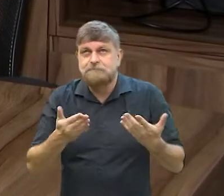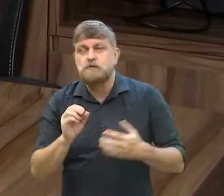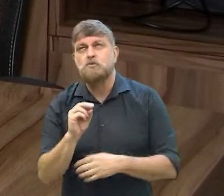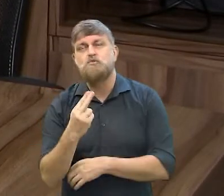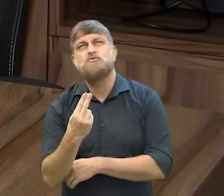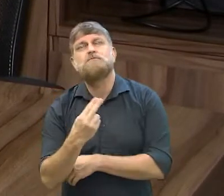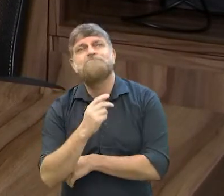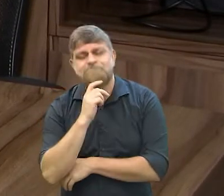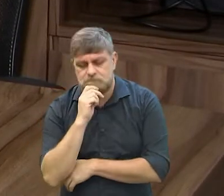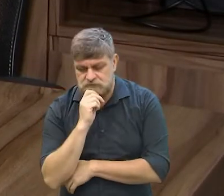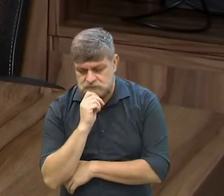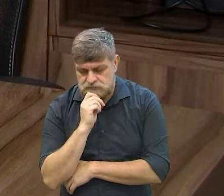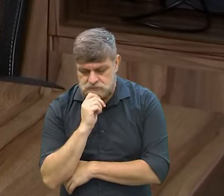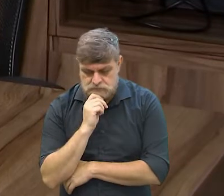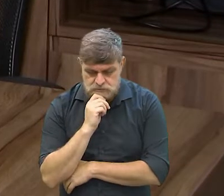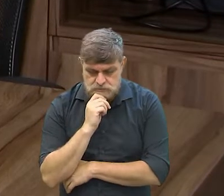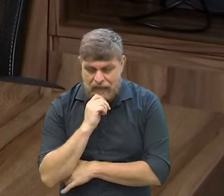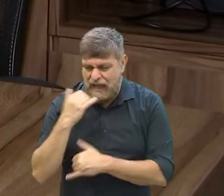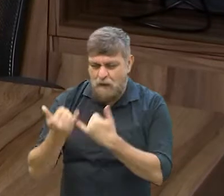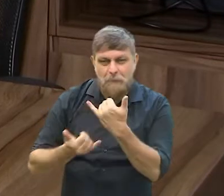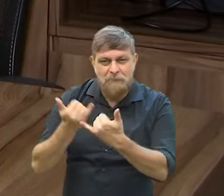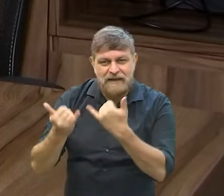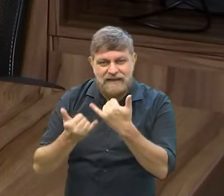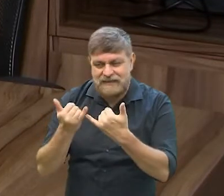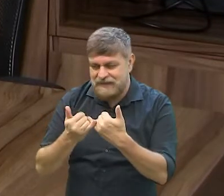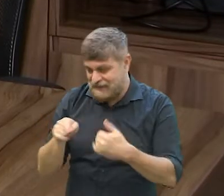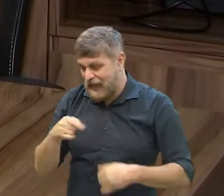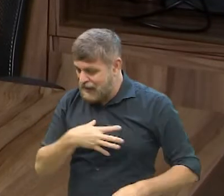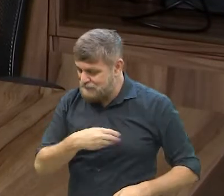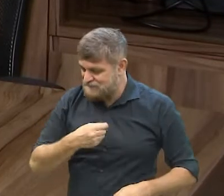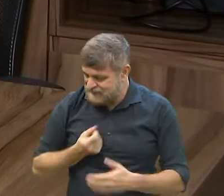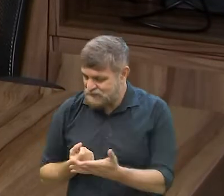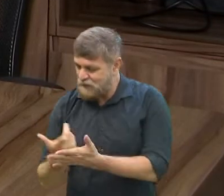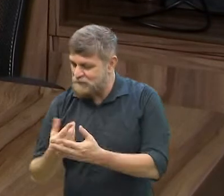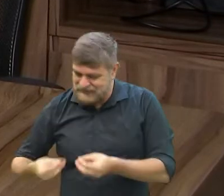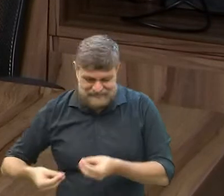ou um brinquedinho para o filho na hora